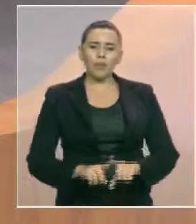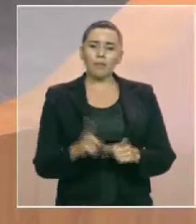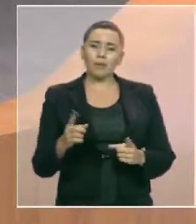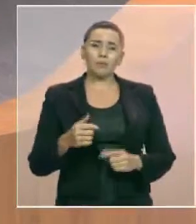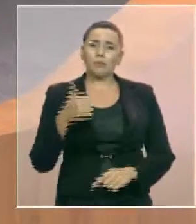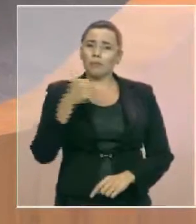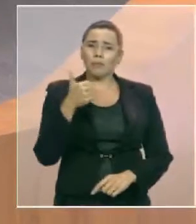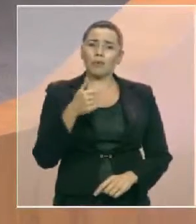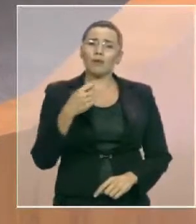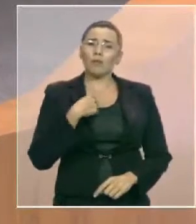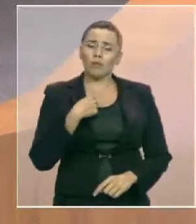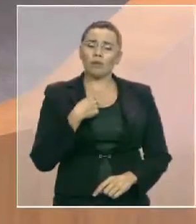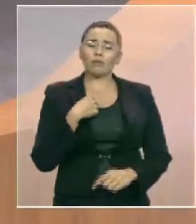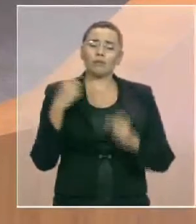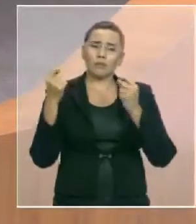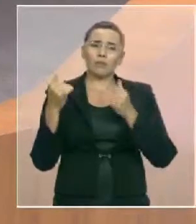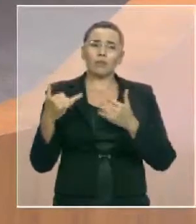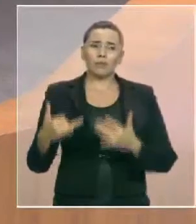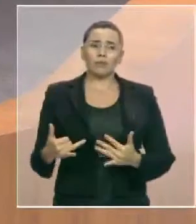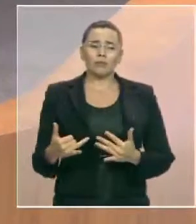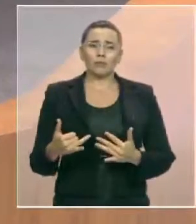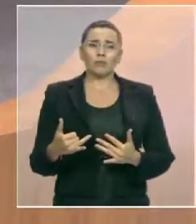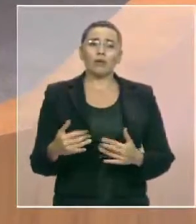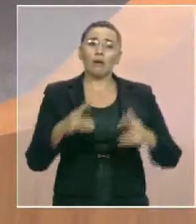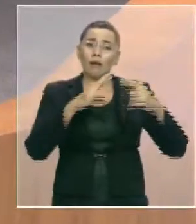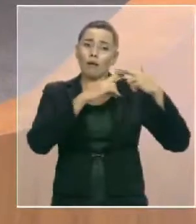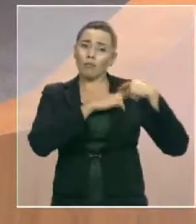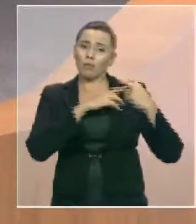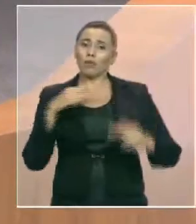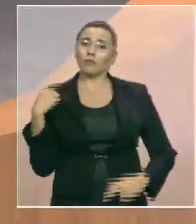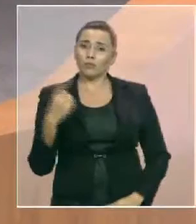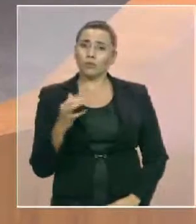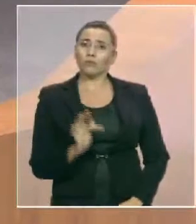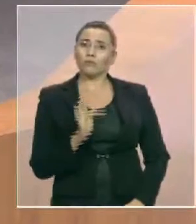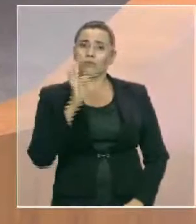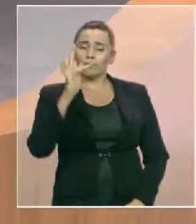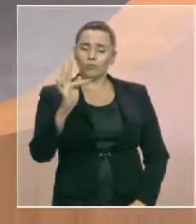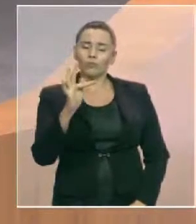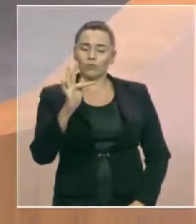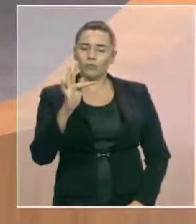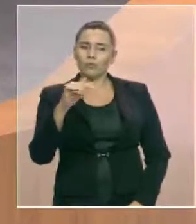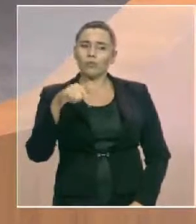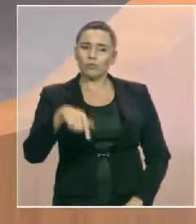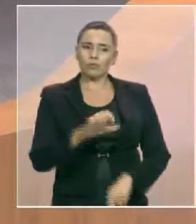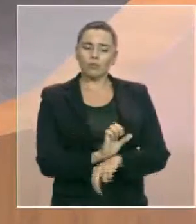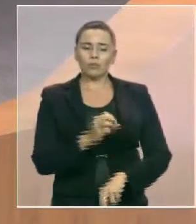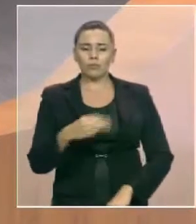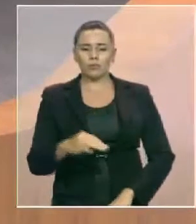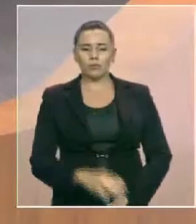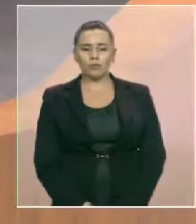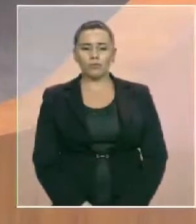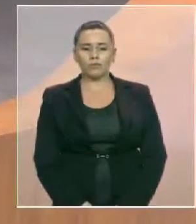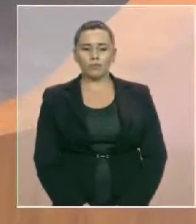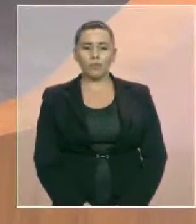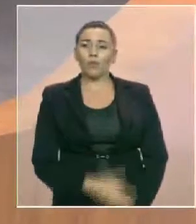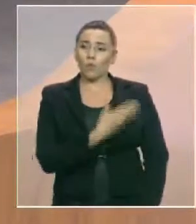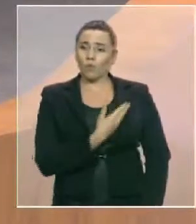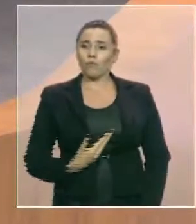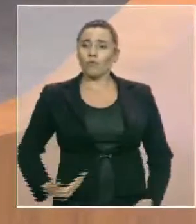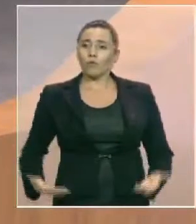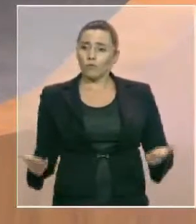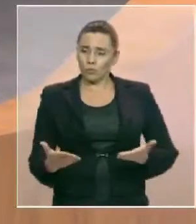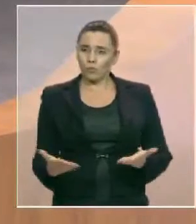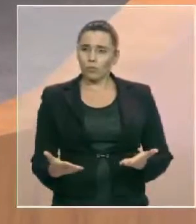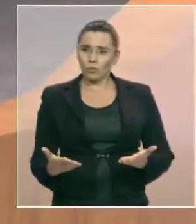do Maranhão. Como eu disse, o governo atual, ele foi eleito para ficar no poder